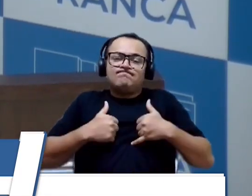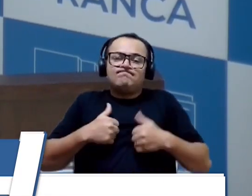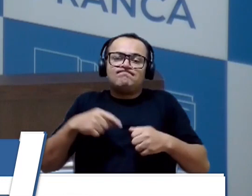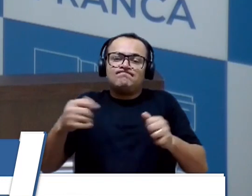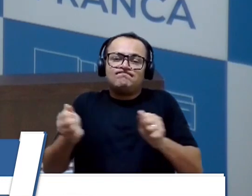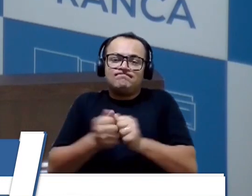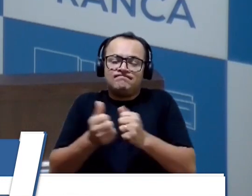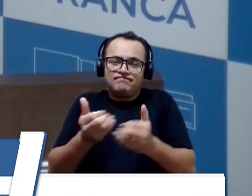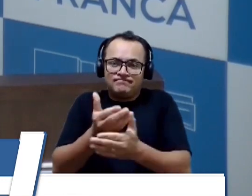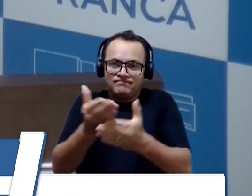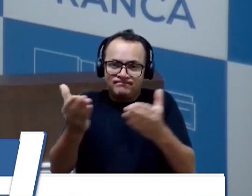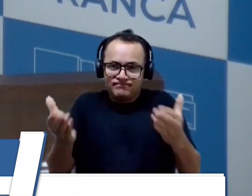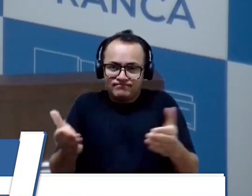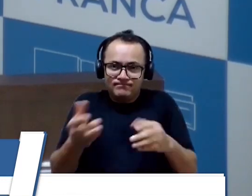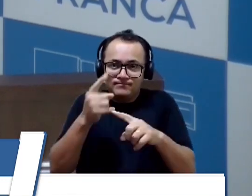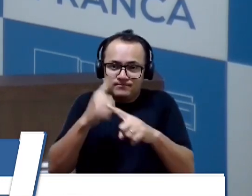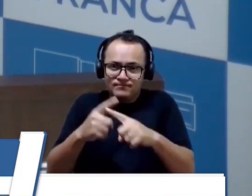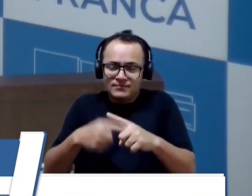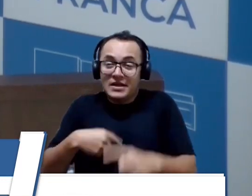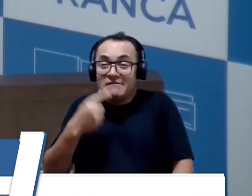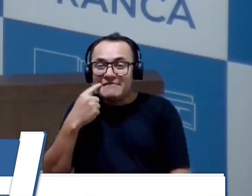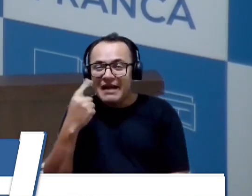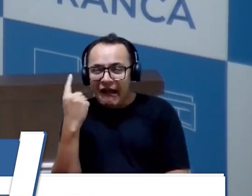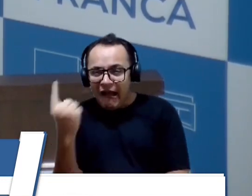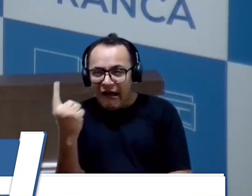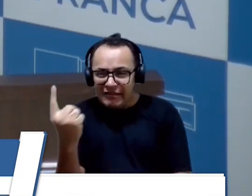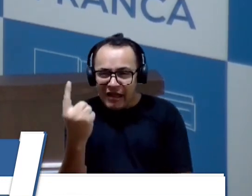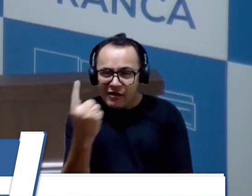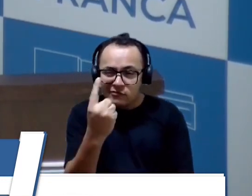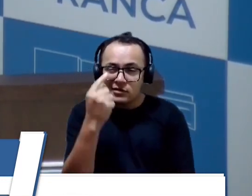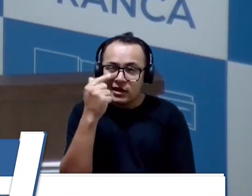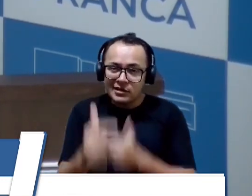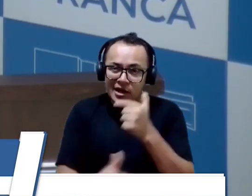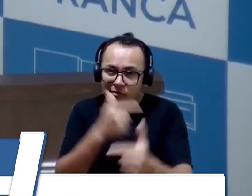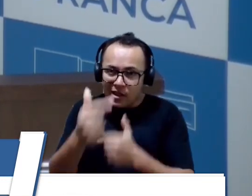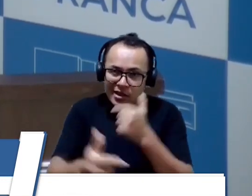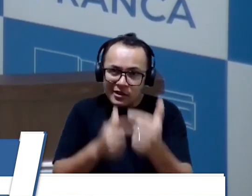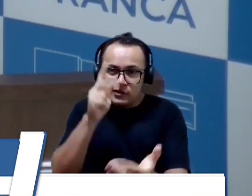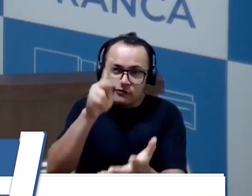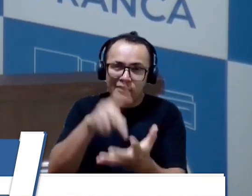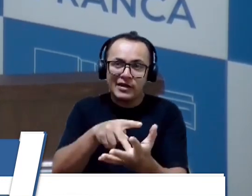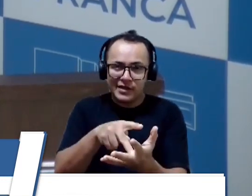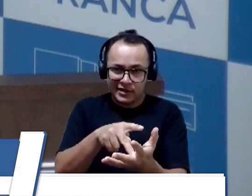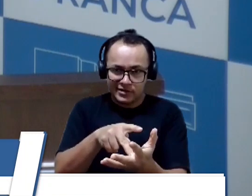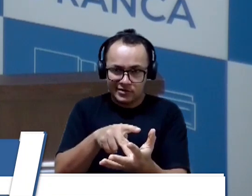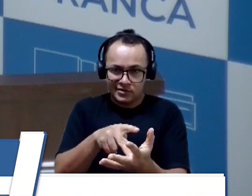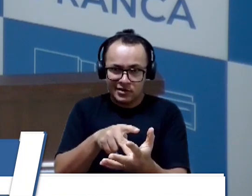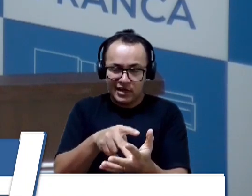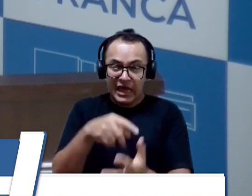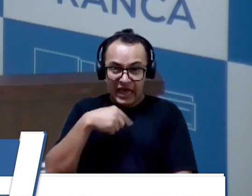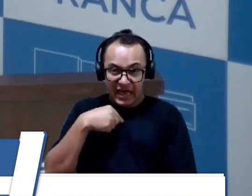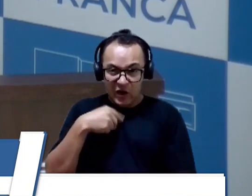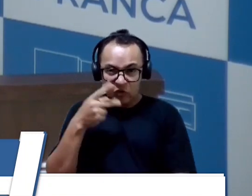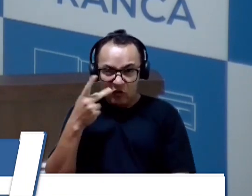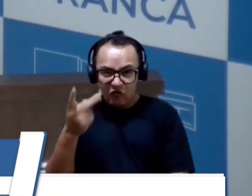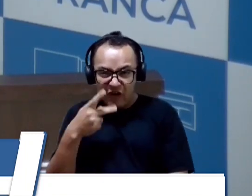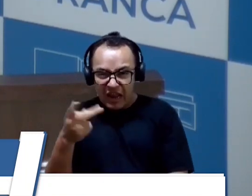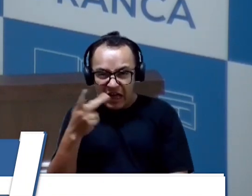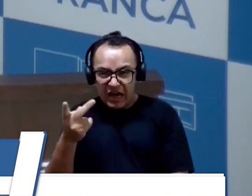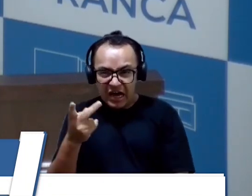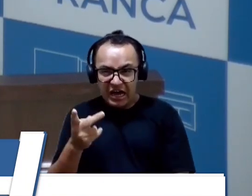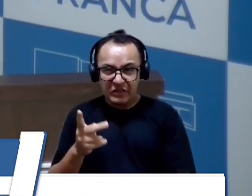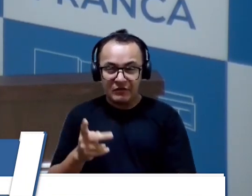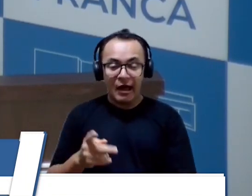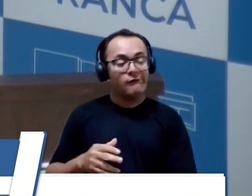tá? Porque eu vejo que cada um aqui está trabalhando mesmo. Sinceramente, eu não falo isso de demagogia,